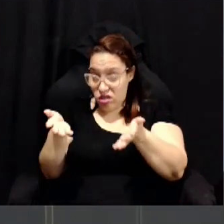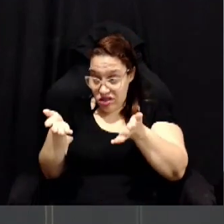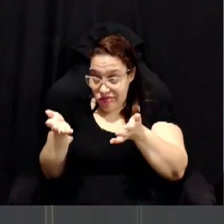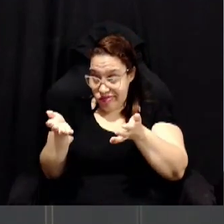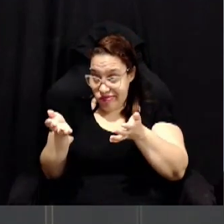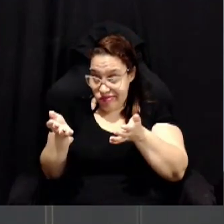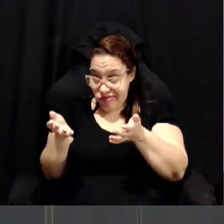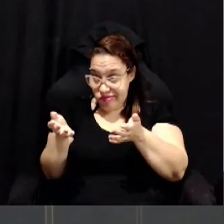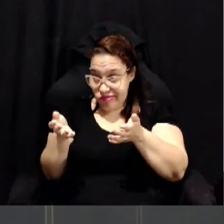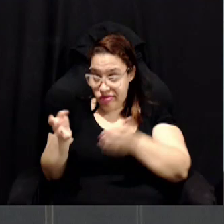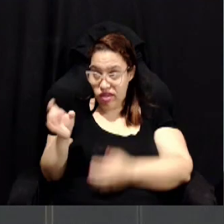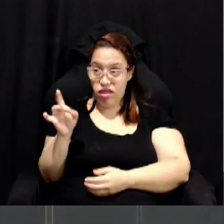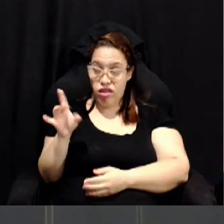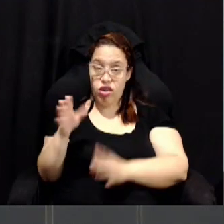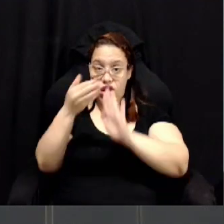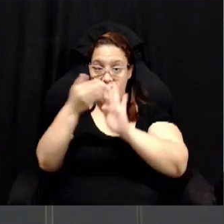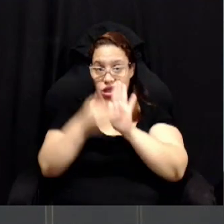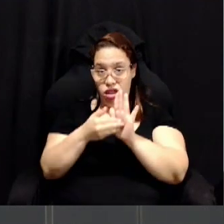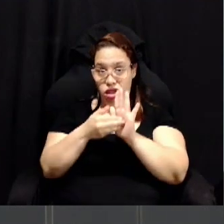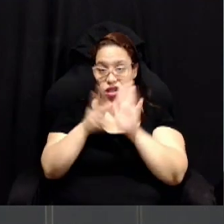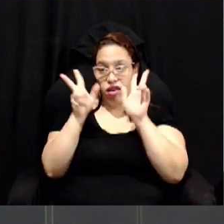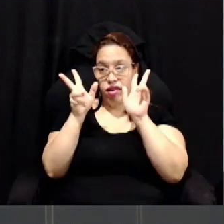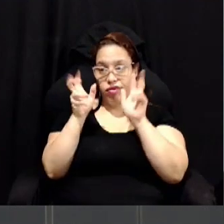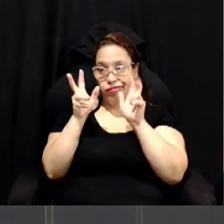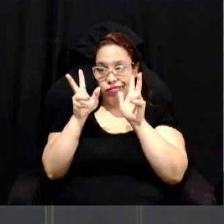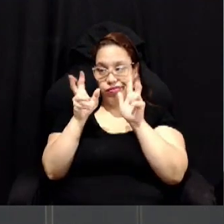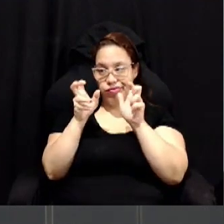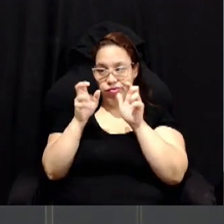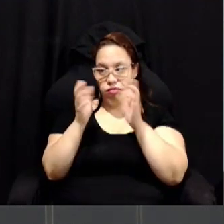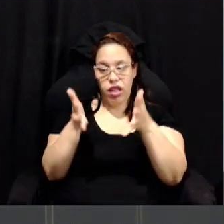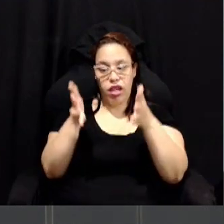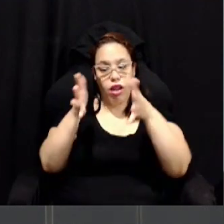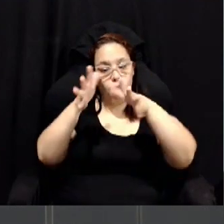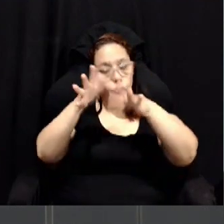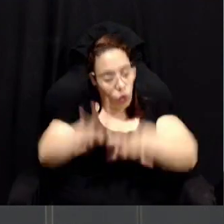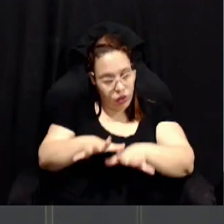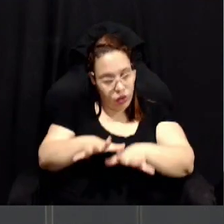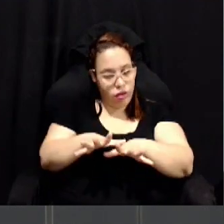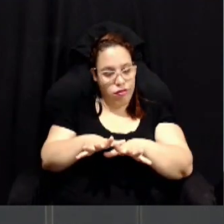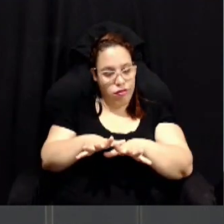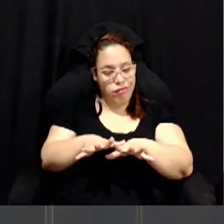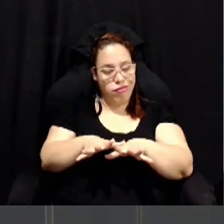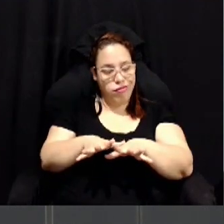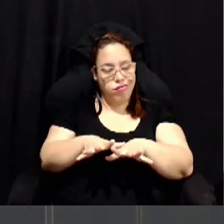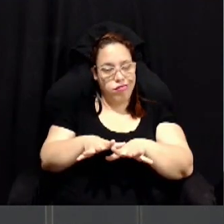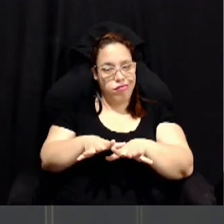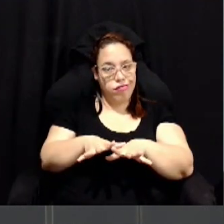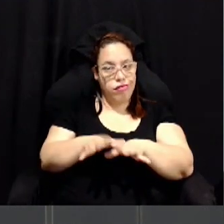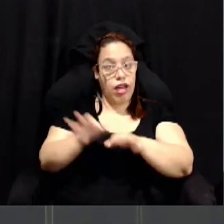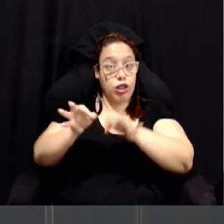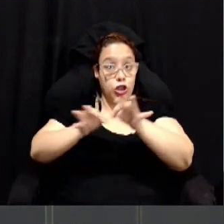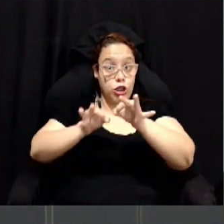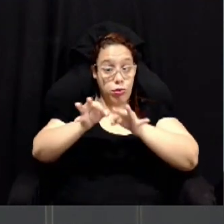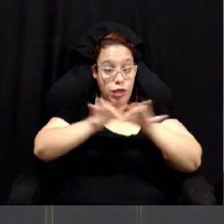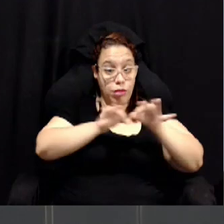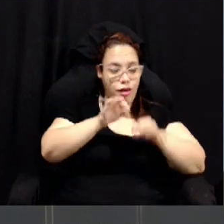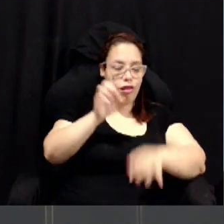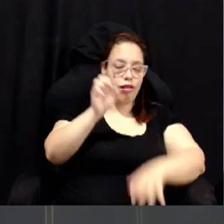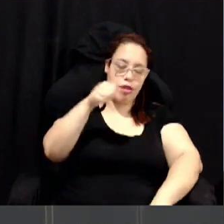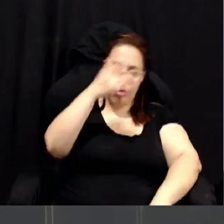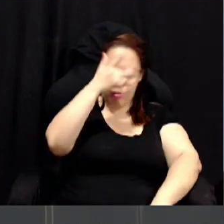está integrado ali, né? Sim. Mas a inclusão, a gente prepara sim a pessoa com